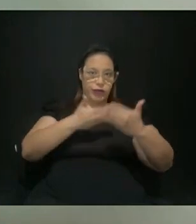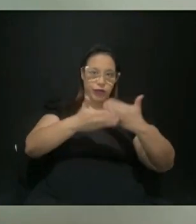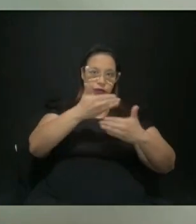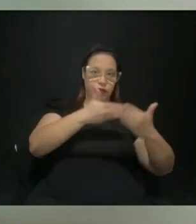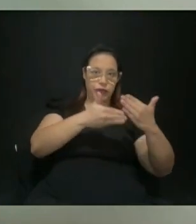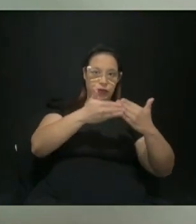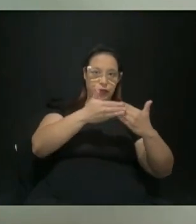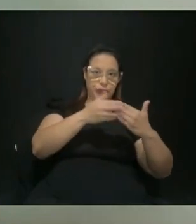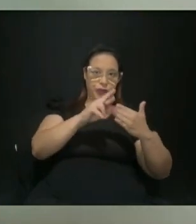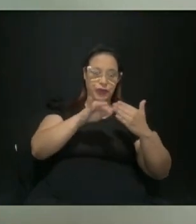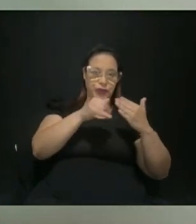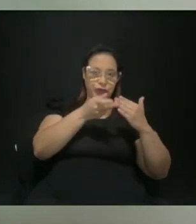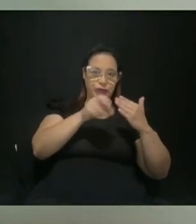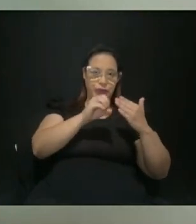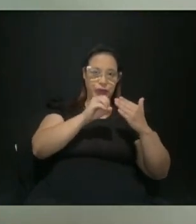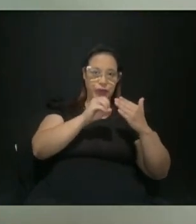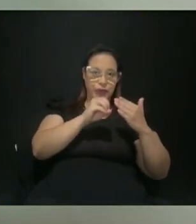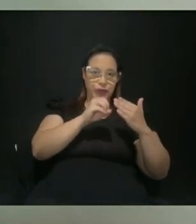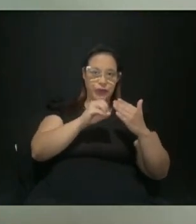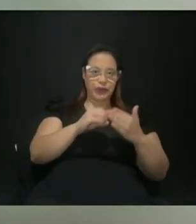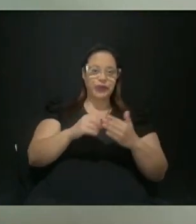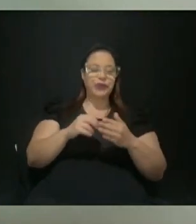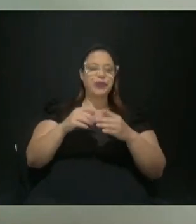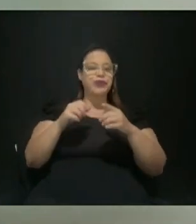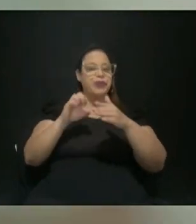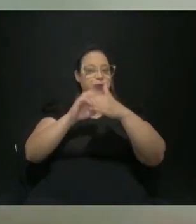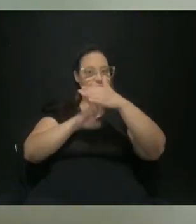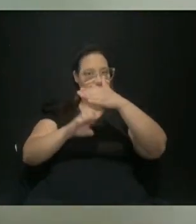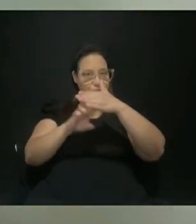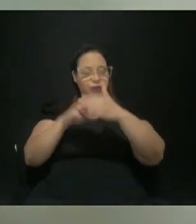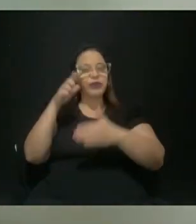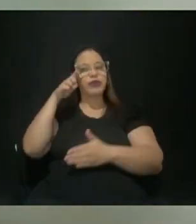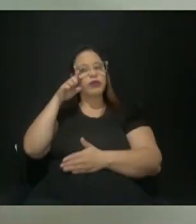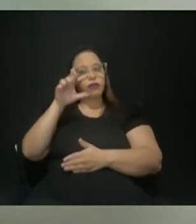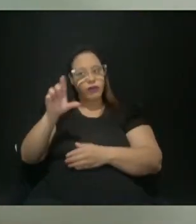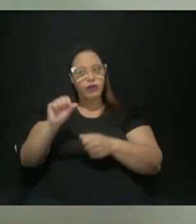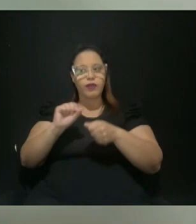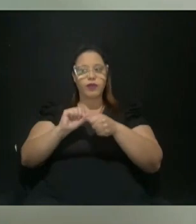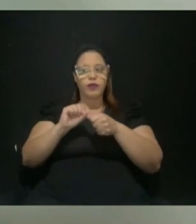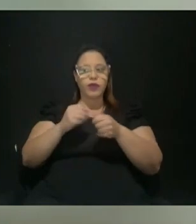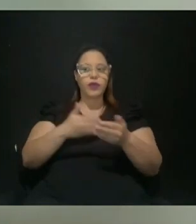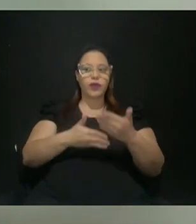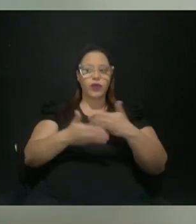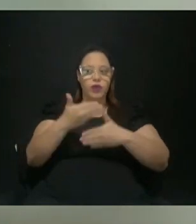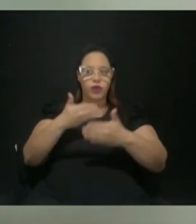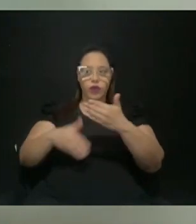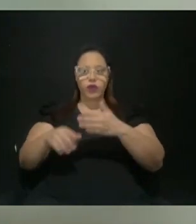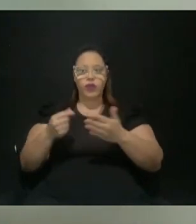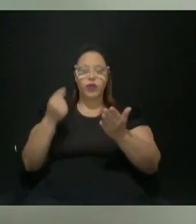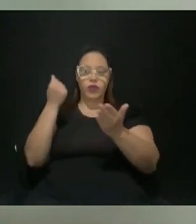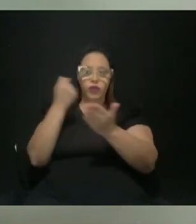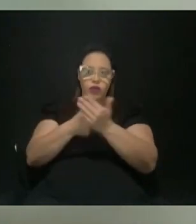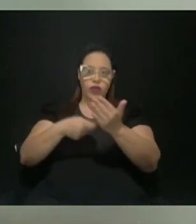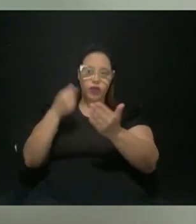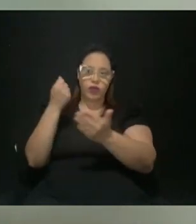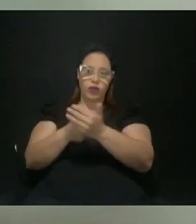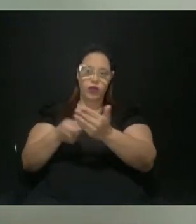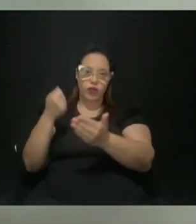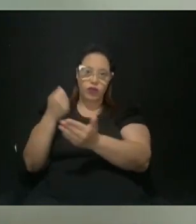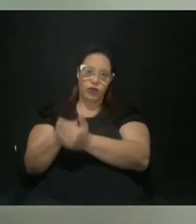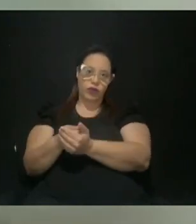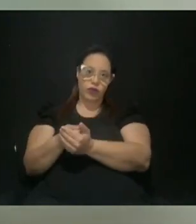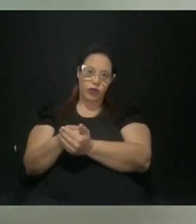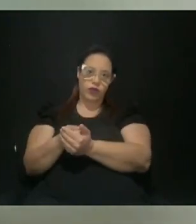regulamentação, né? Então, as empresas elas conseguem fazer as transições, as compras de uma forma muito